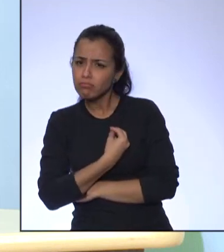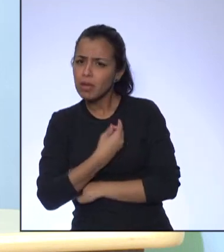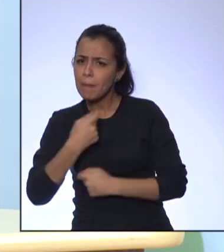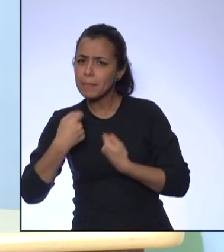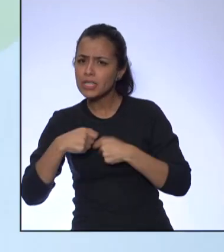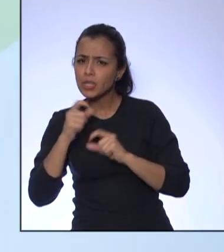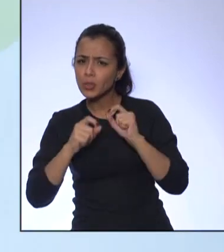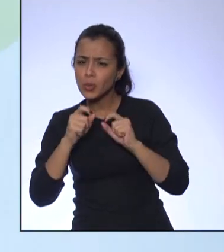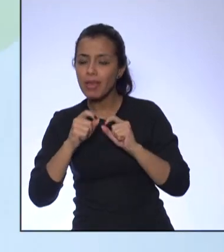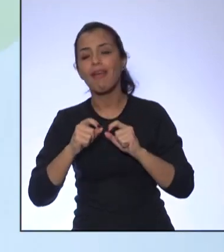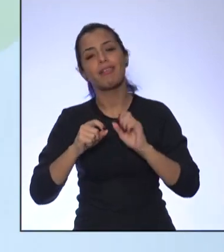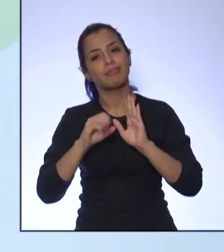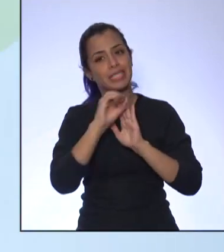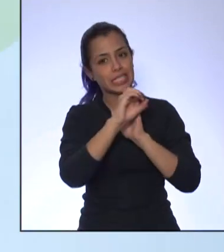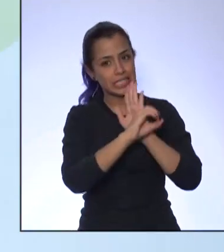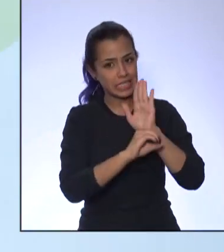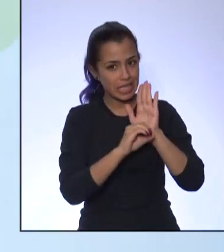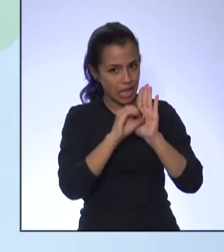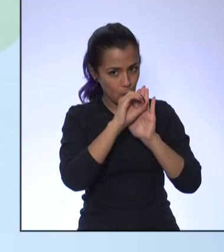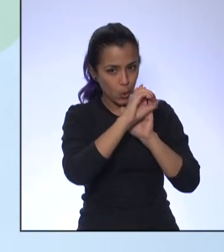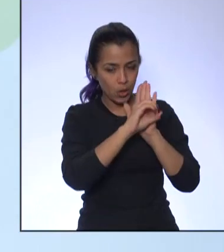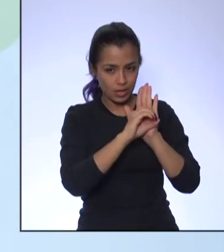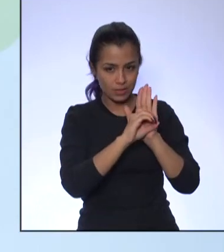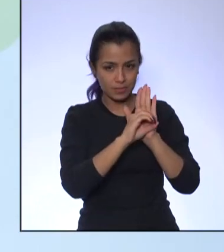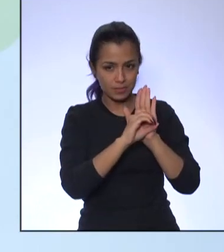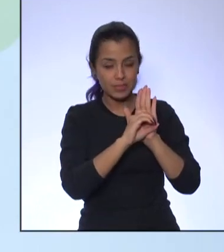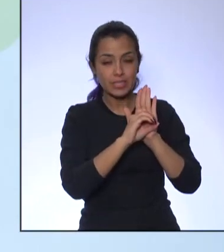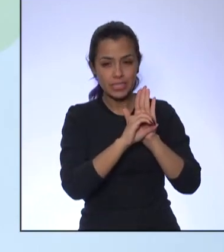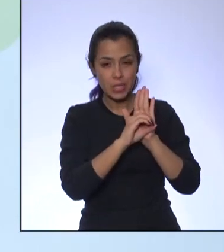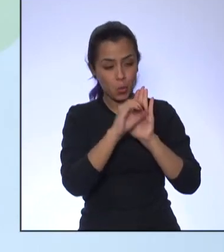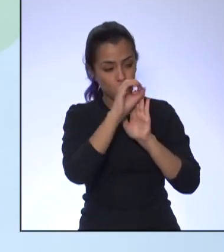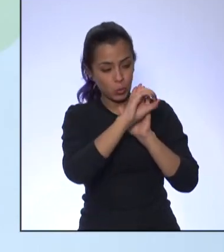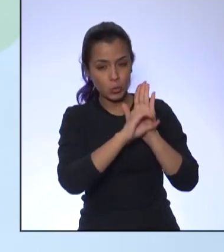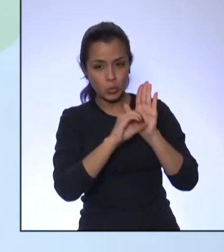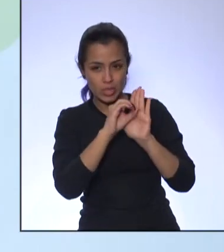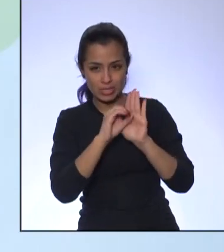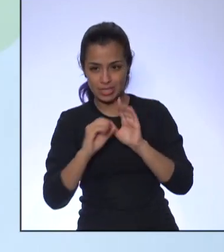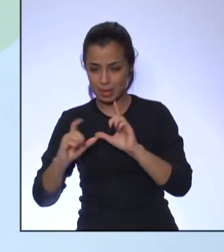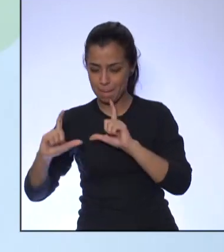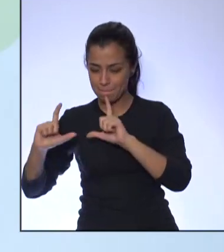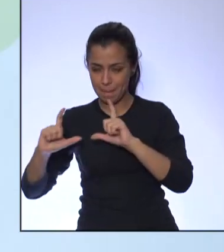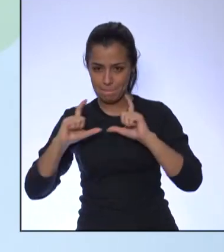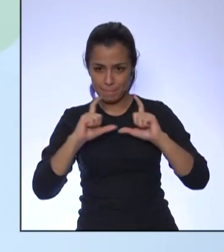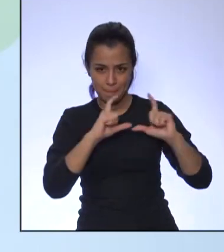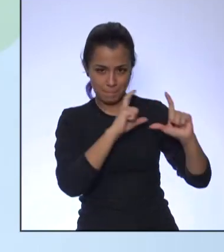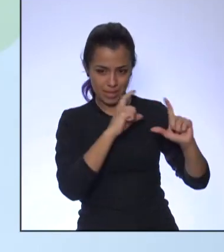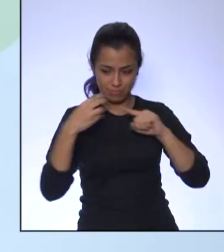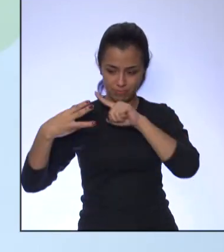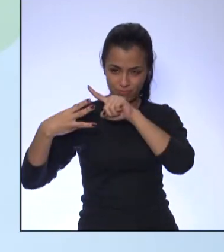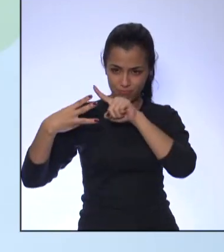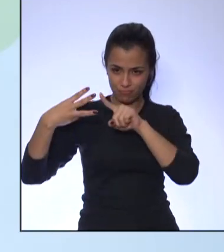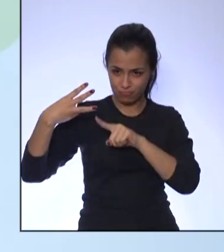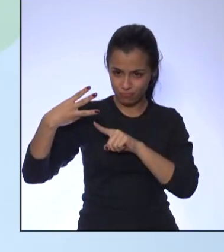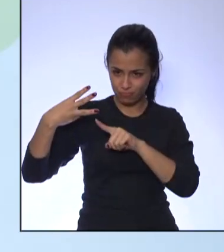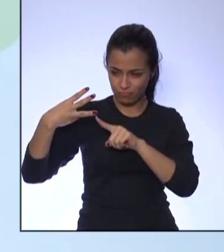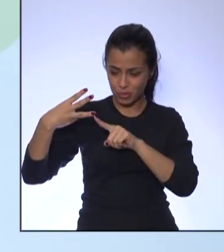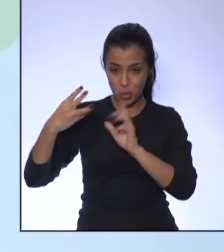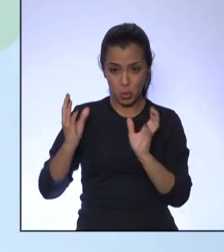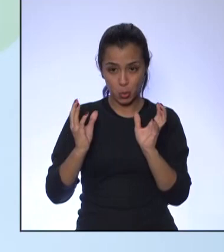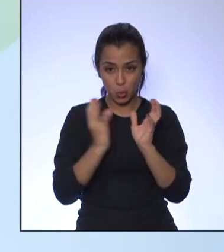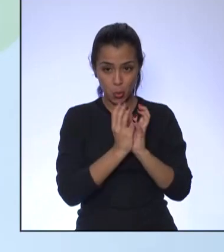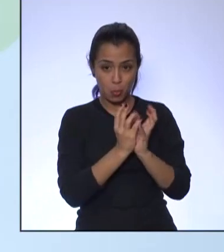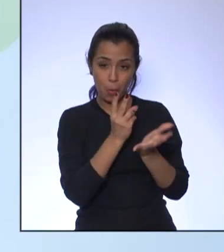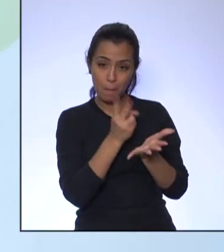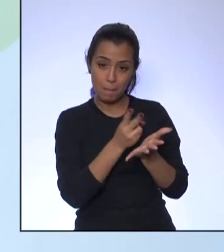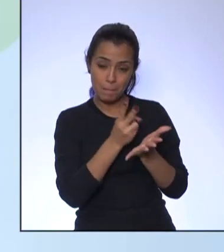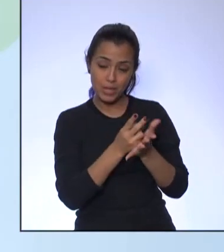que classifica esses seres num mesmo grupo, né, essas imagens num mesmo grupo, é que eles vão